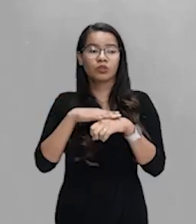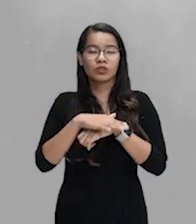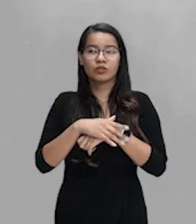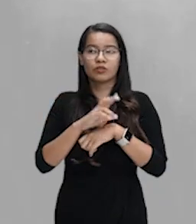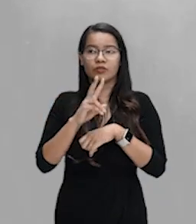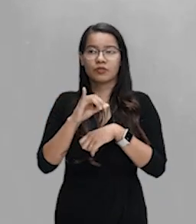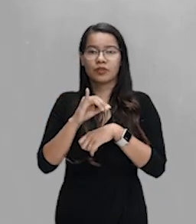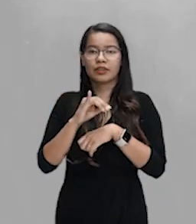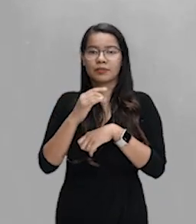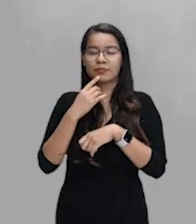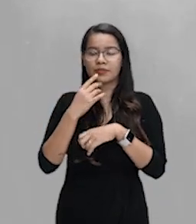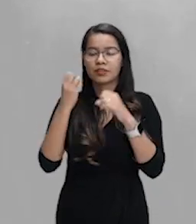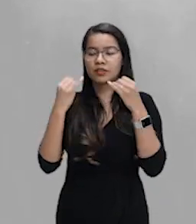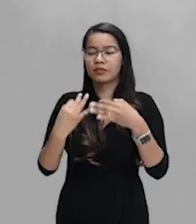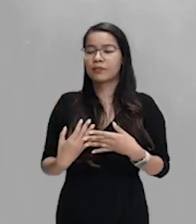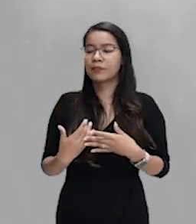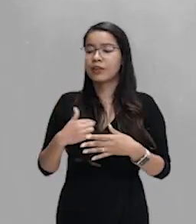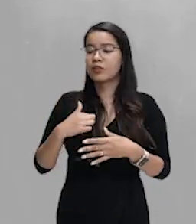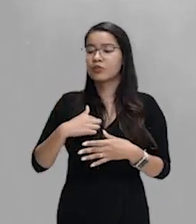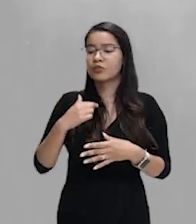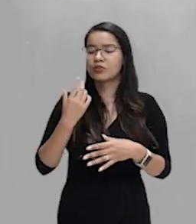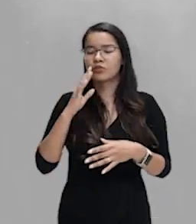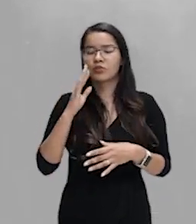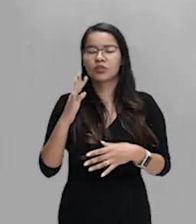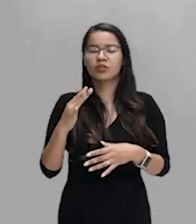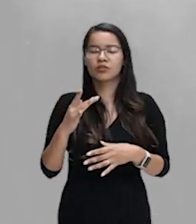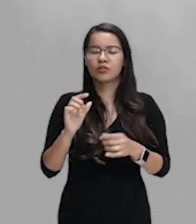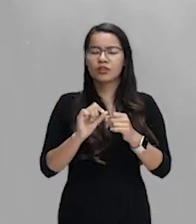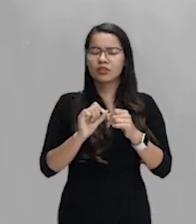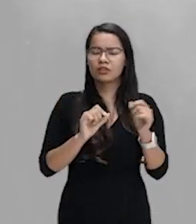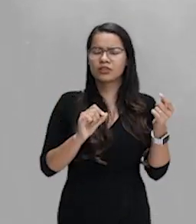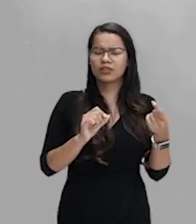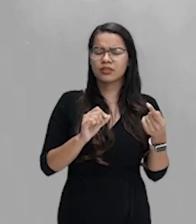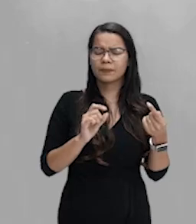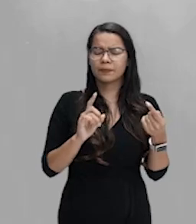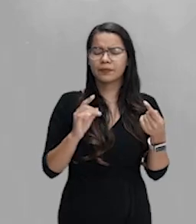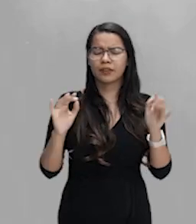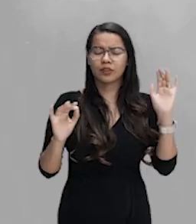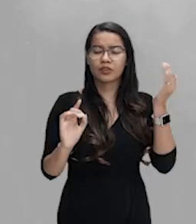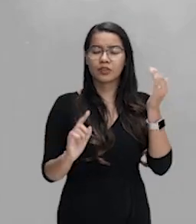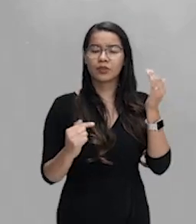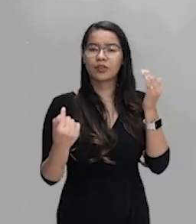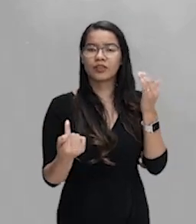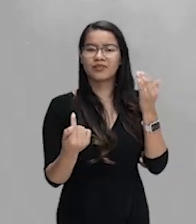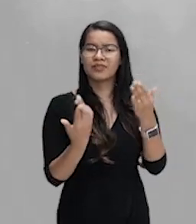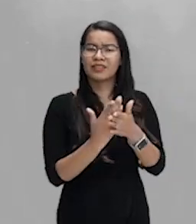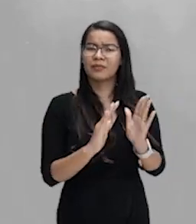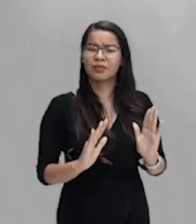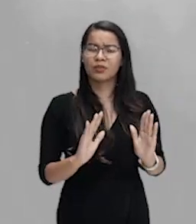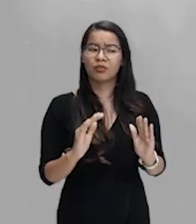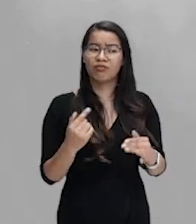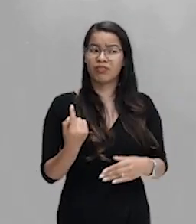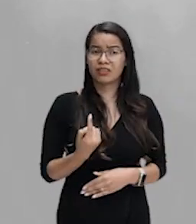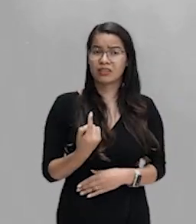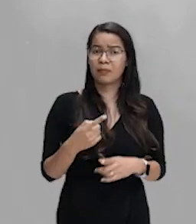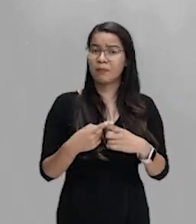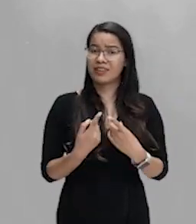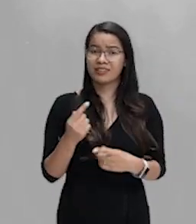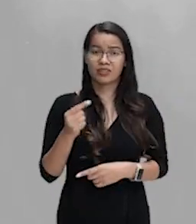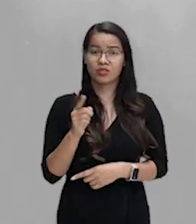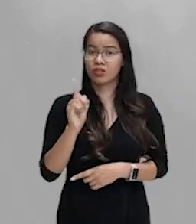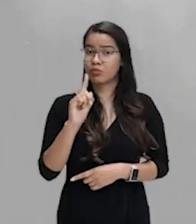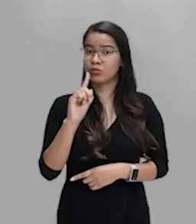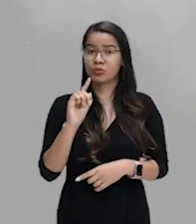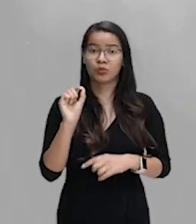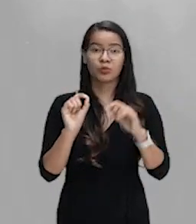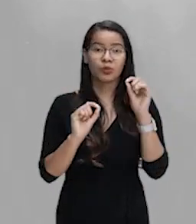estava fazendo isso, aconteceu isso e terminou dessa maneira. Só tem um detalhe. Isso não é o que acontece.